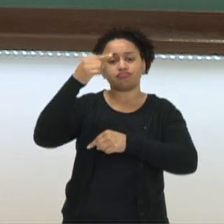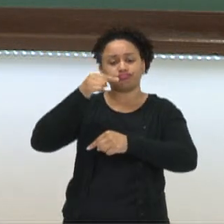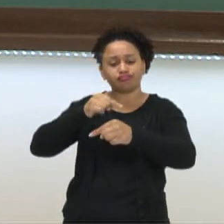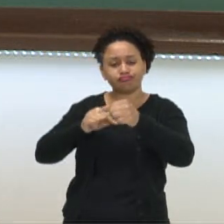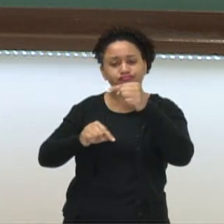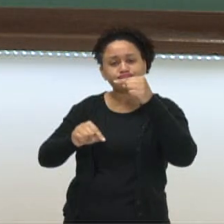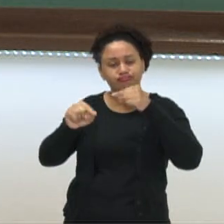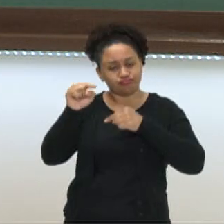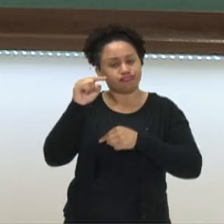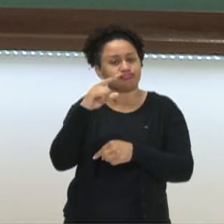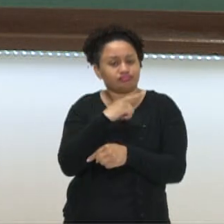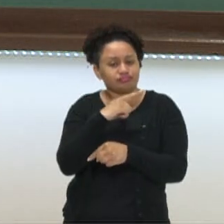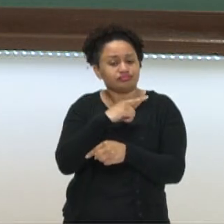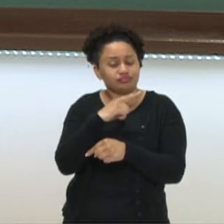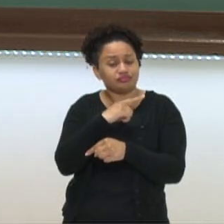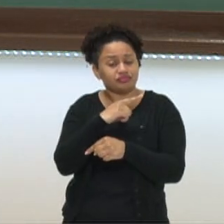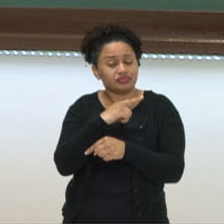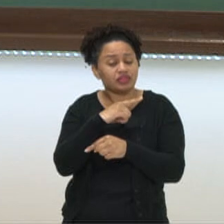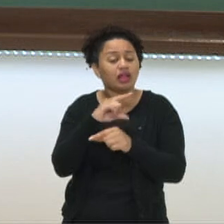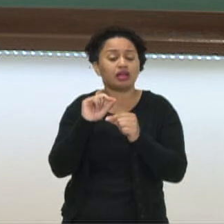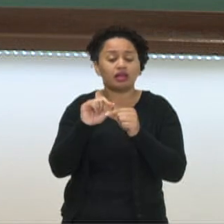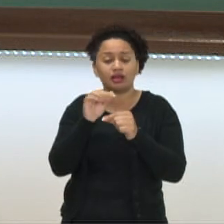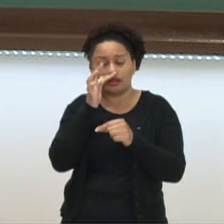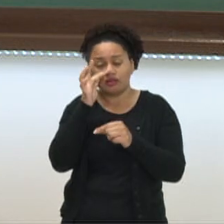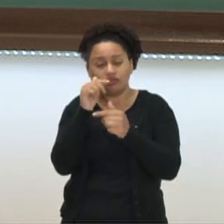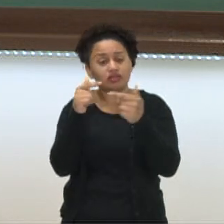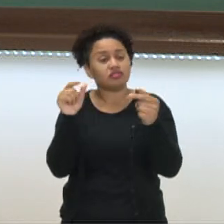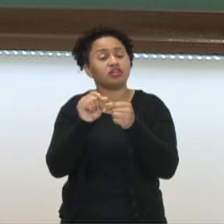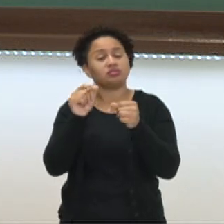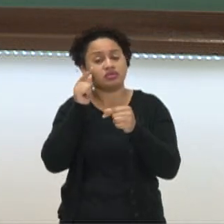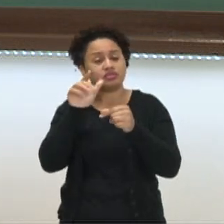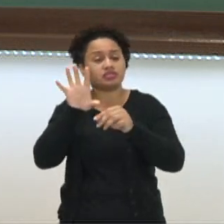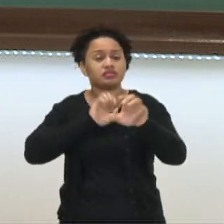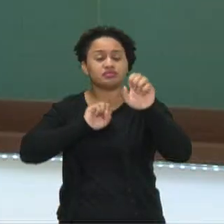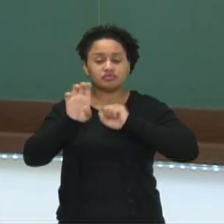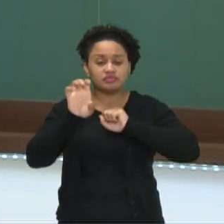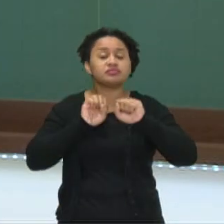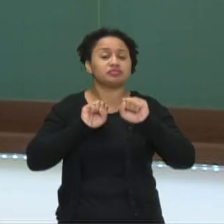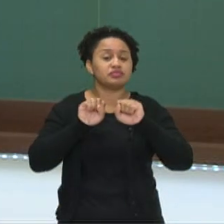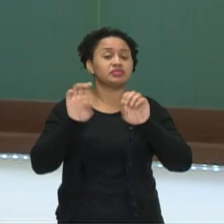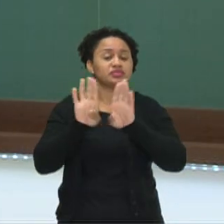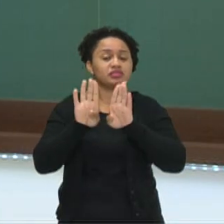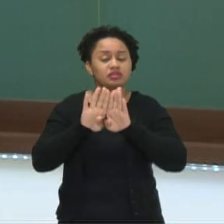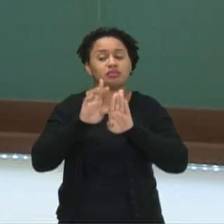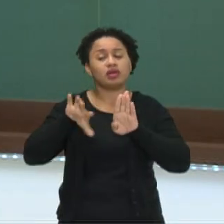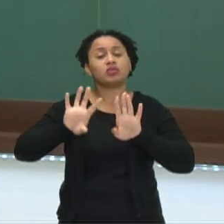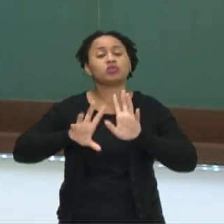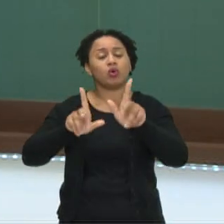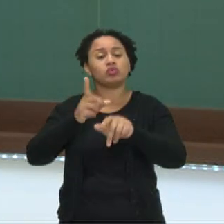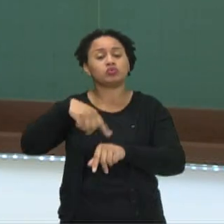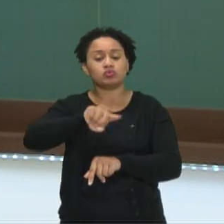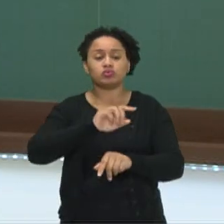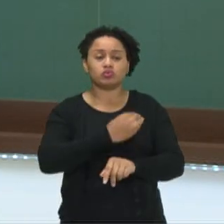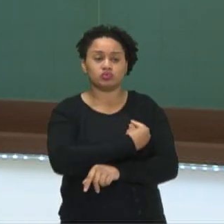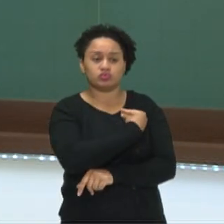processo ali que a planta realiza para ela se nutrir e também nutrir os demais seres vivos.